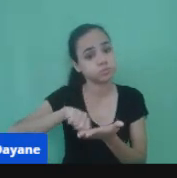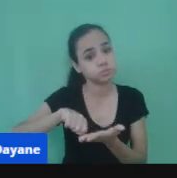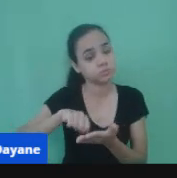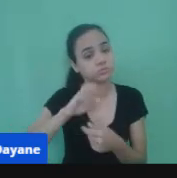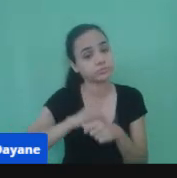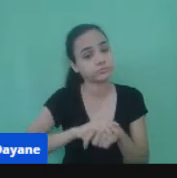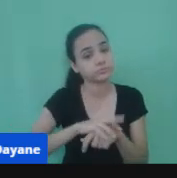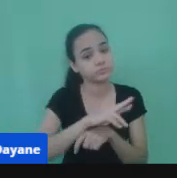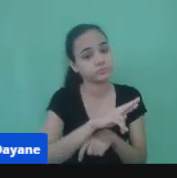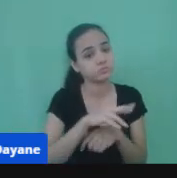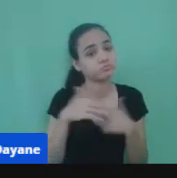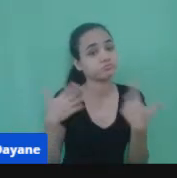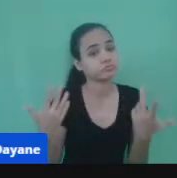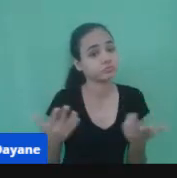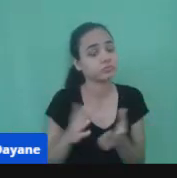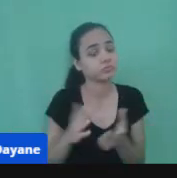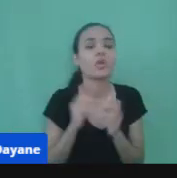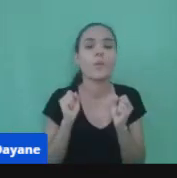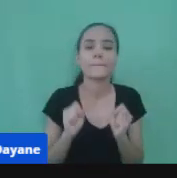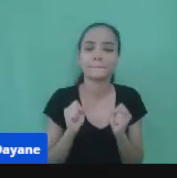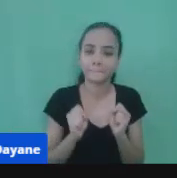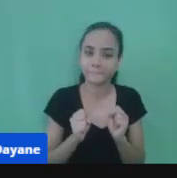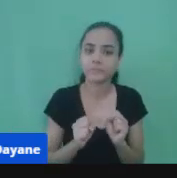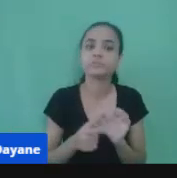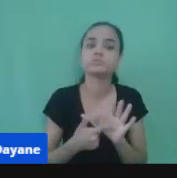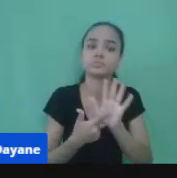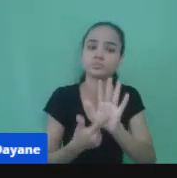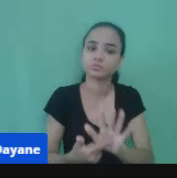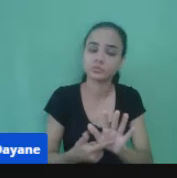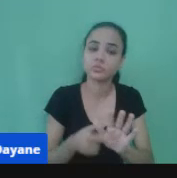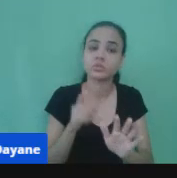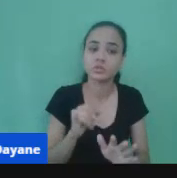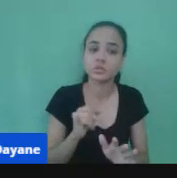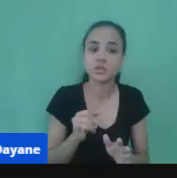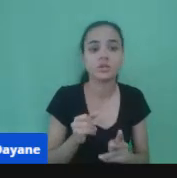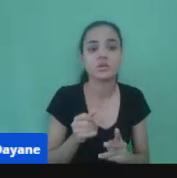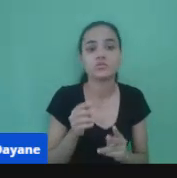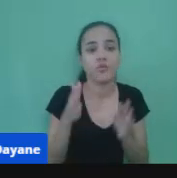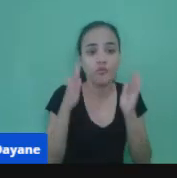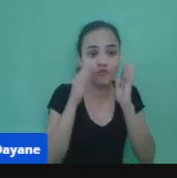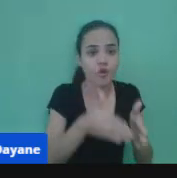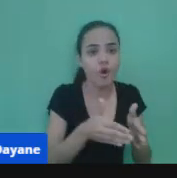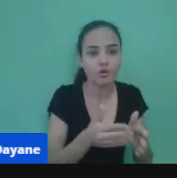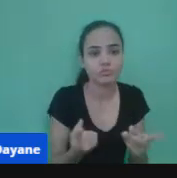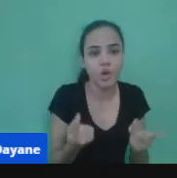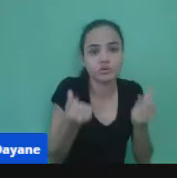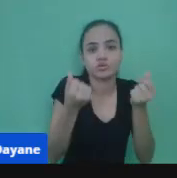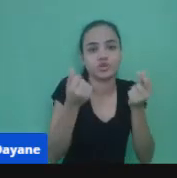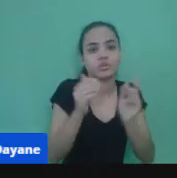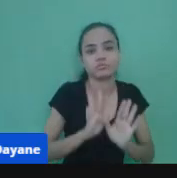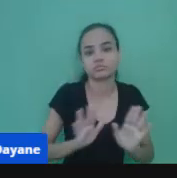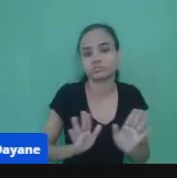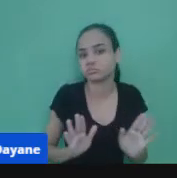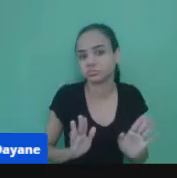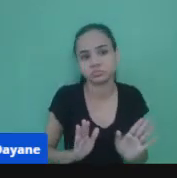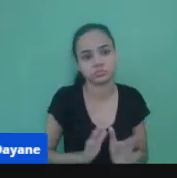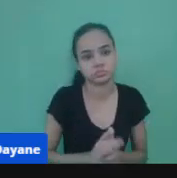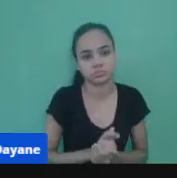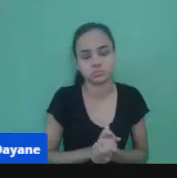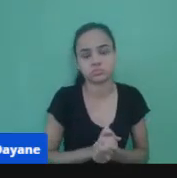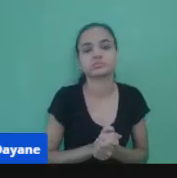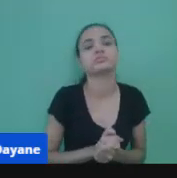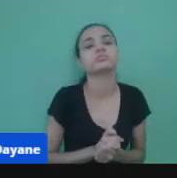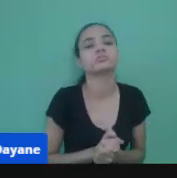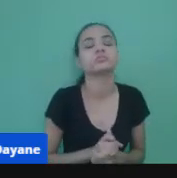for para ganhar dinheiro. Aí a dica é, você pode trabalhar com filmes mais antigos, evitar lançamento, porque às vezes o filme